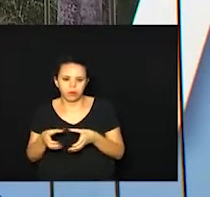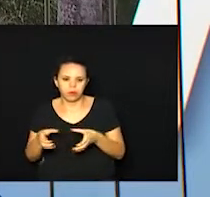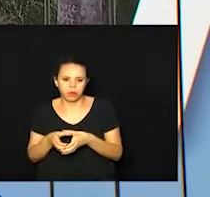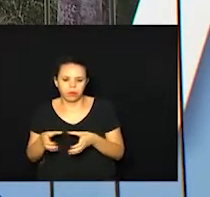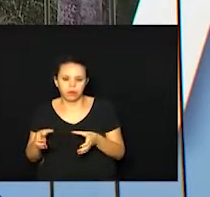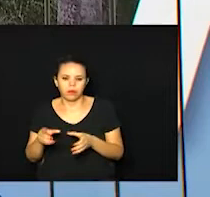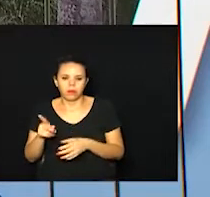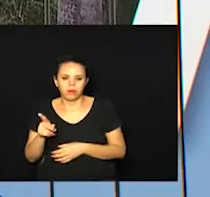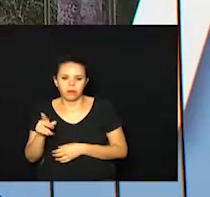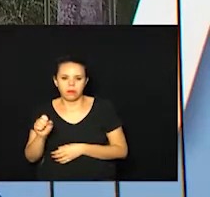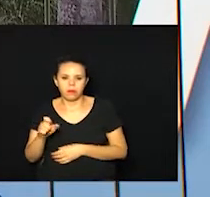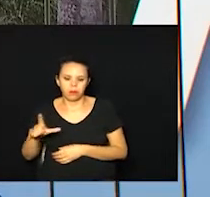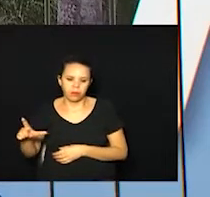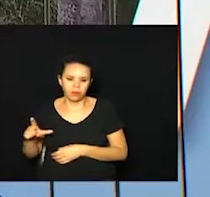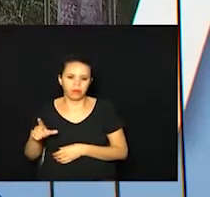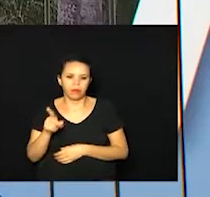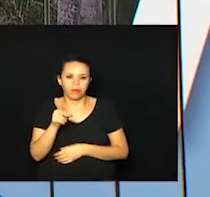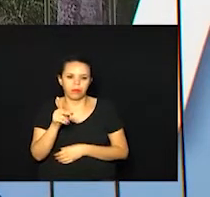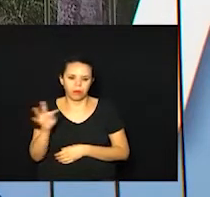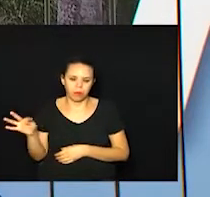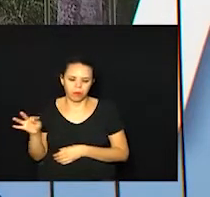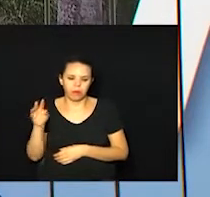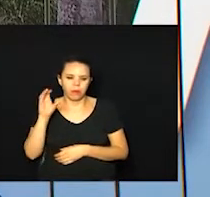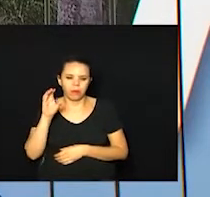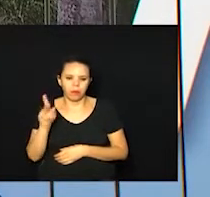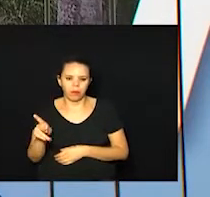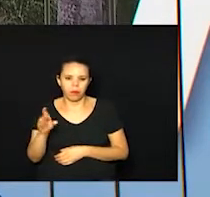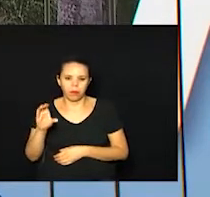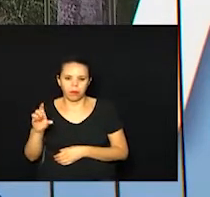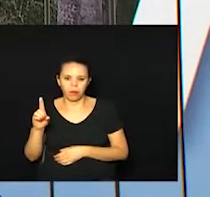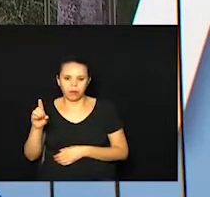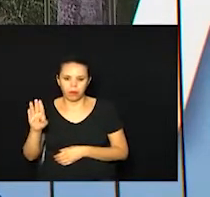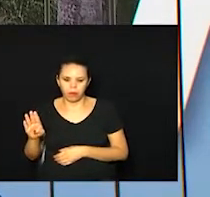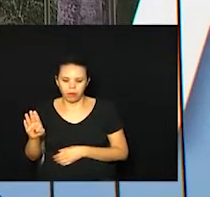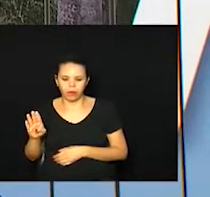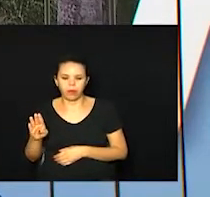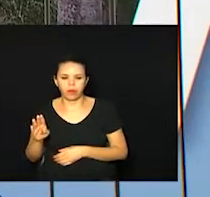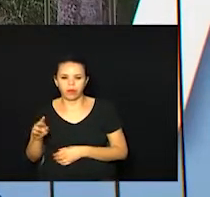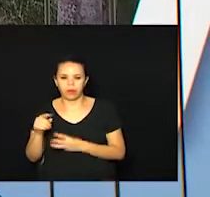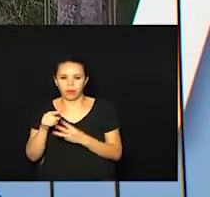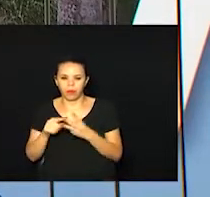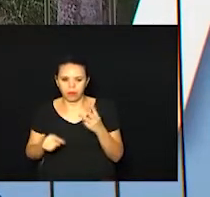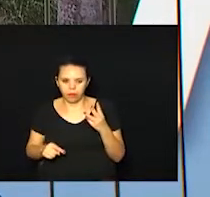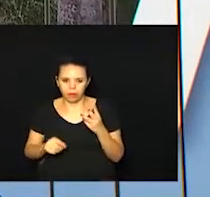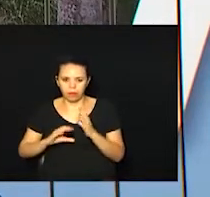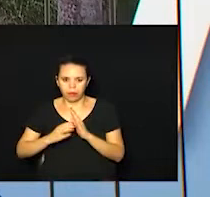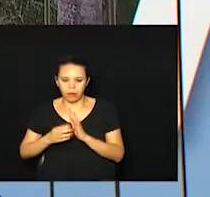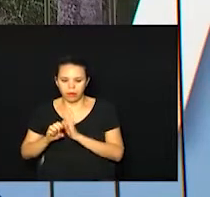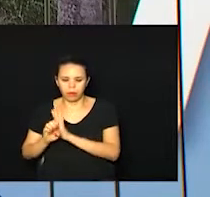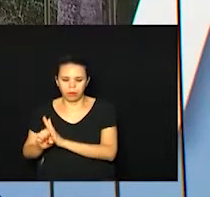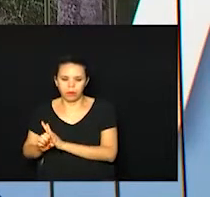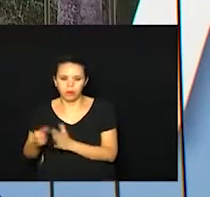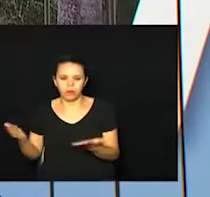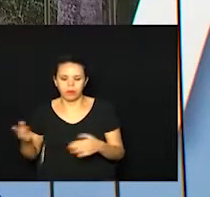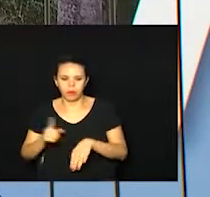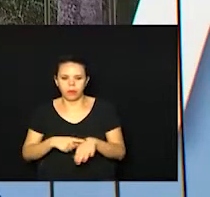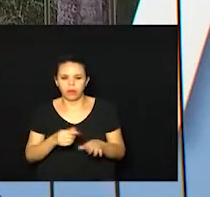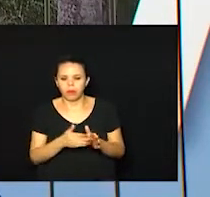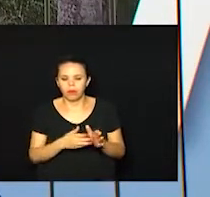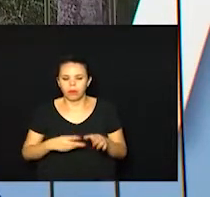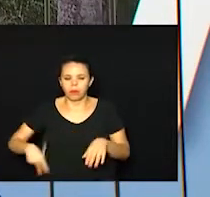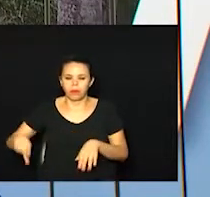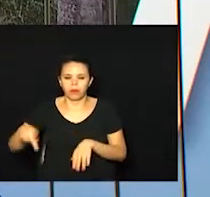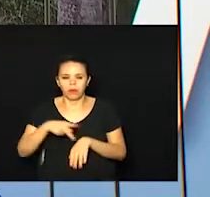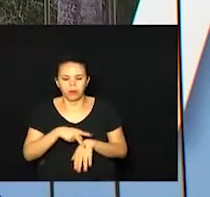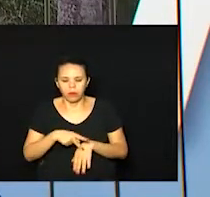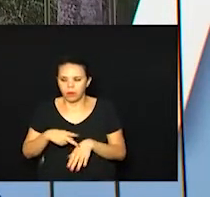que envolve o PSOL, o PT e o próprio PCdoB, nós entendemos que o momento histórico do país,